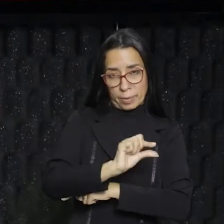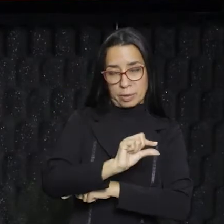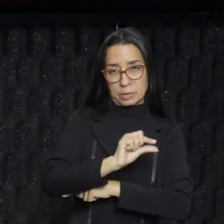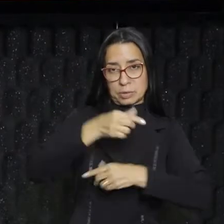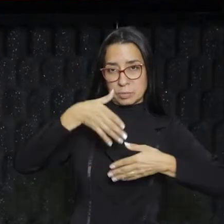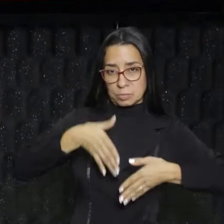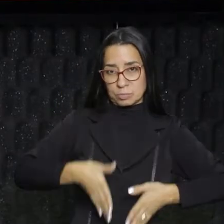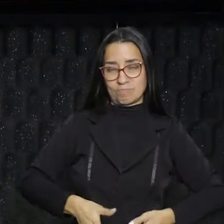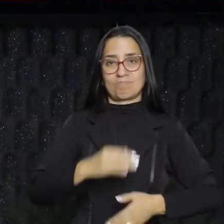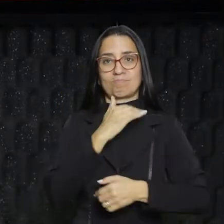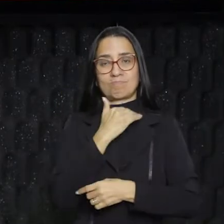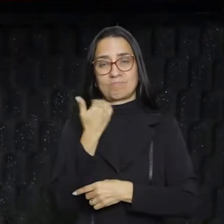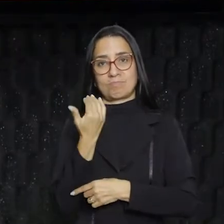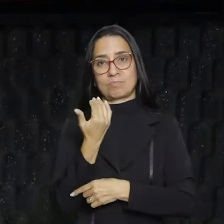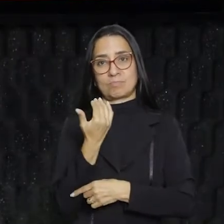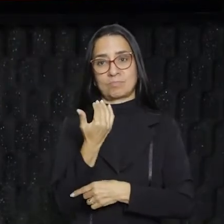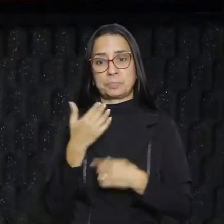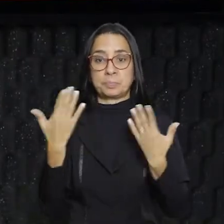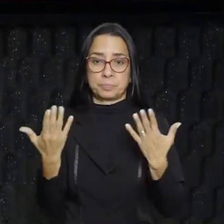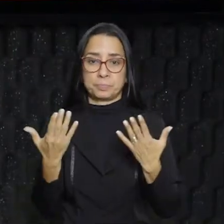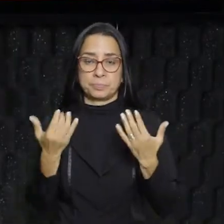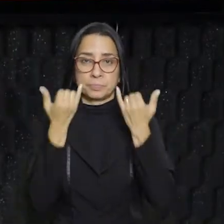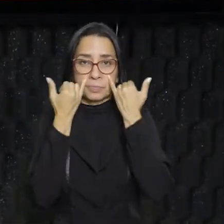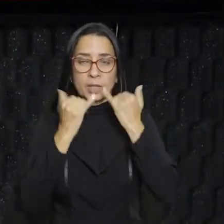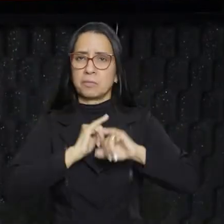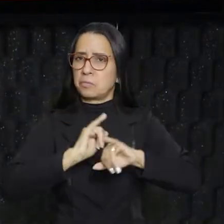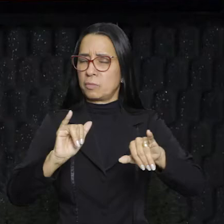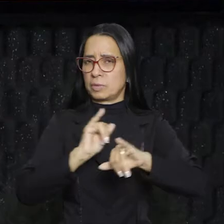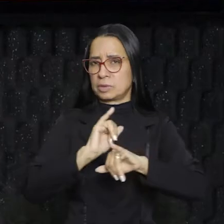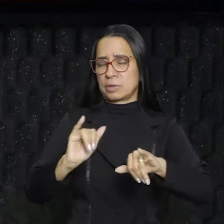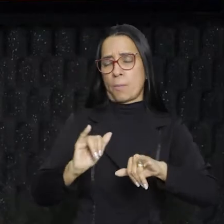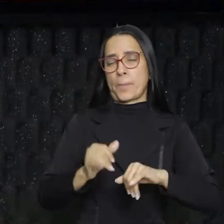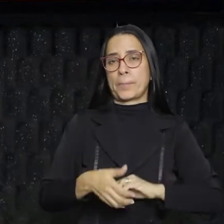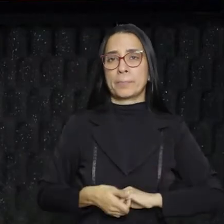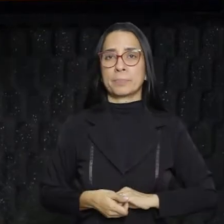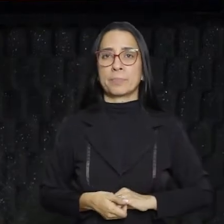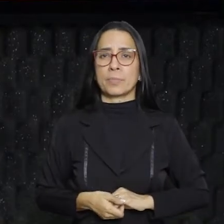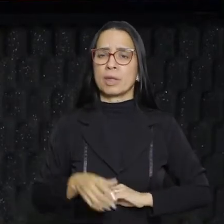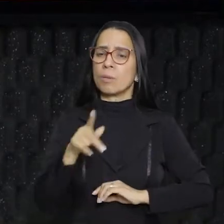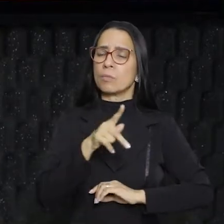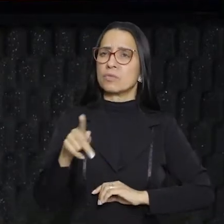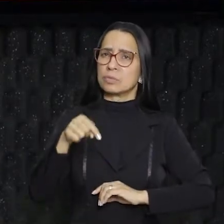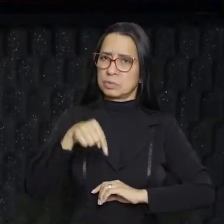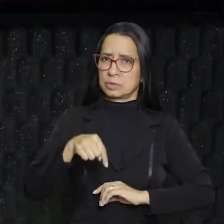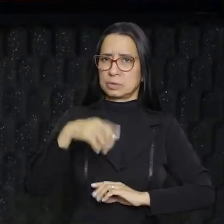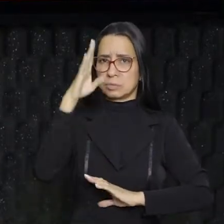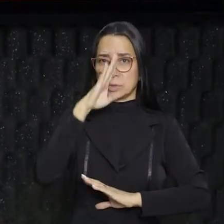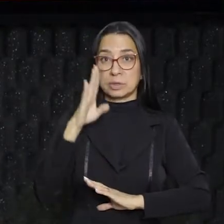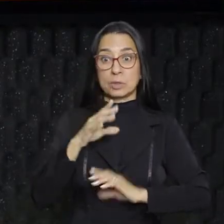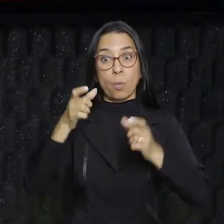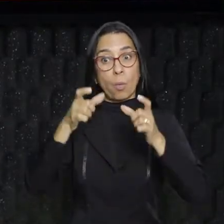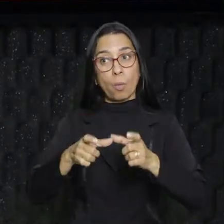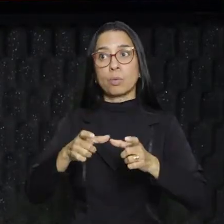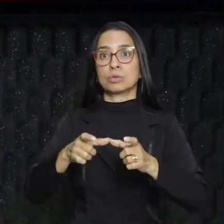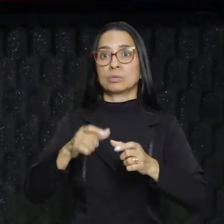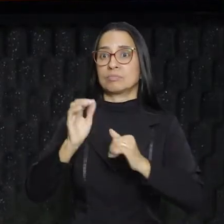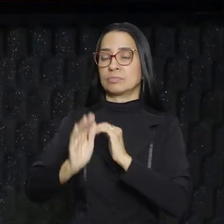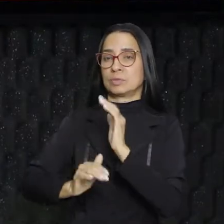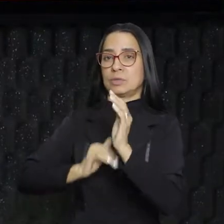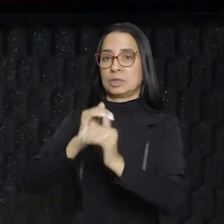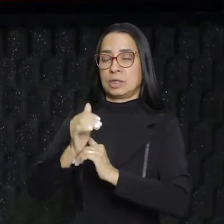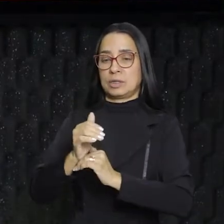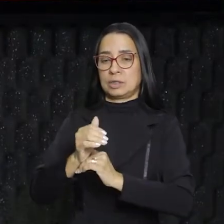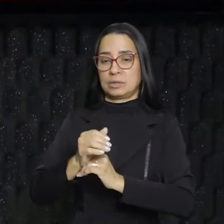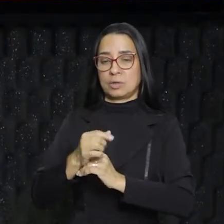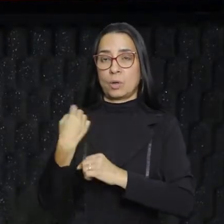e mortalidade. A título de informação, não posso deixar de citar, né? Professor, e o Brasil? Está onde nesse processo? Nós estamos na